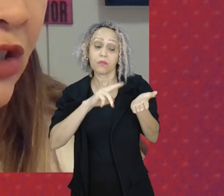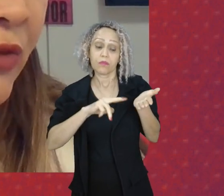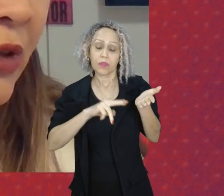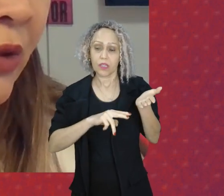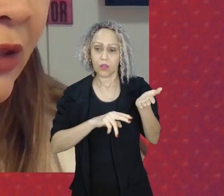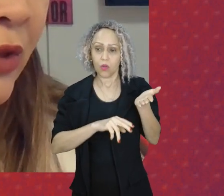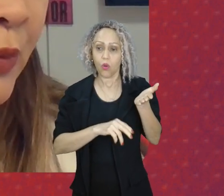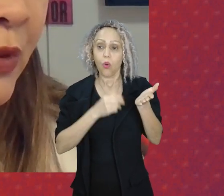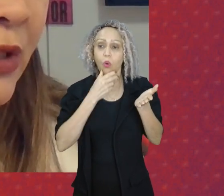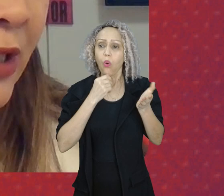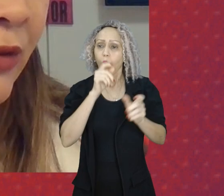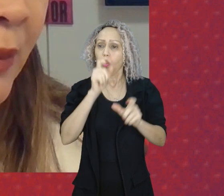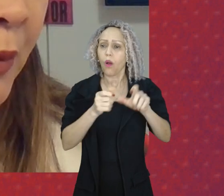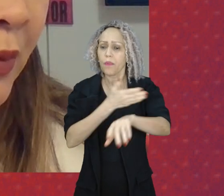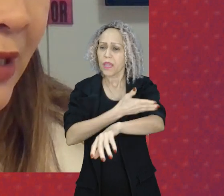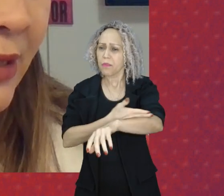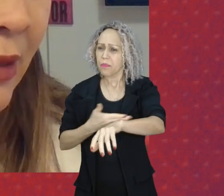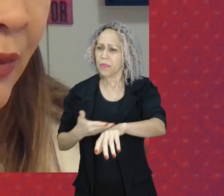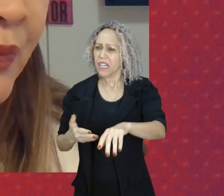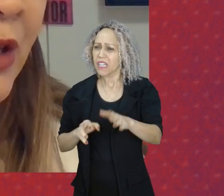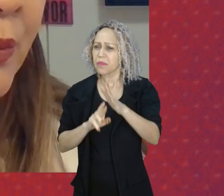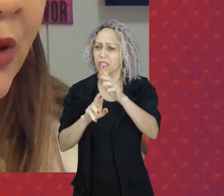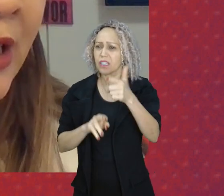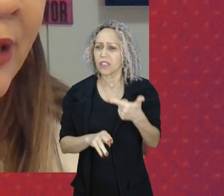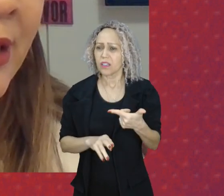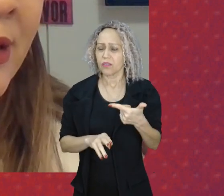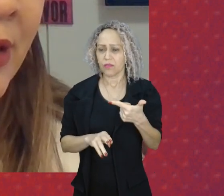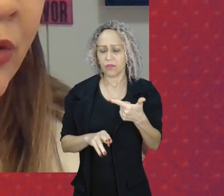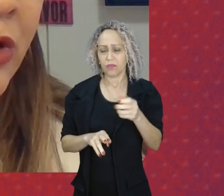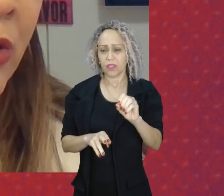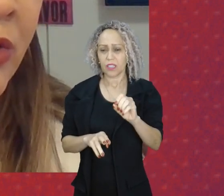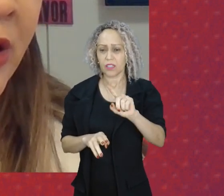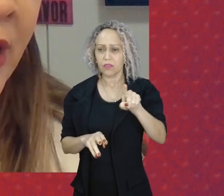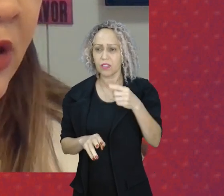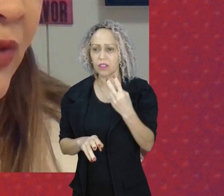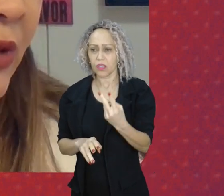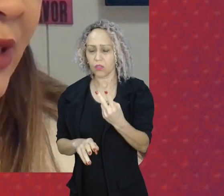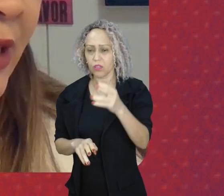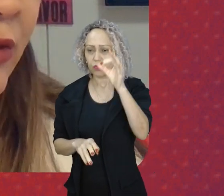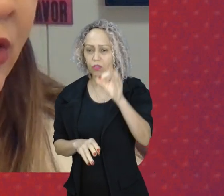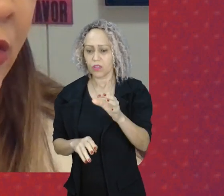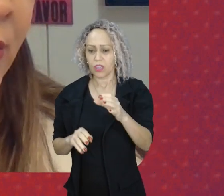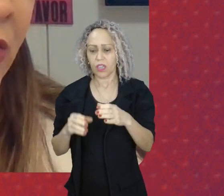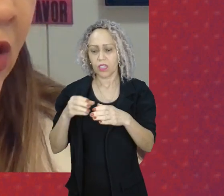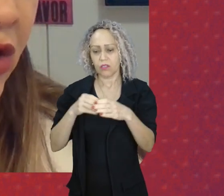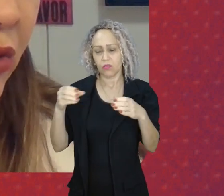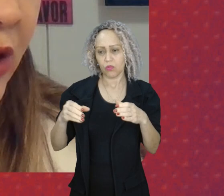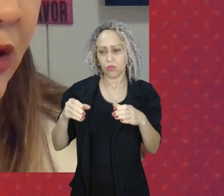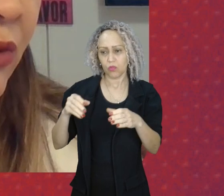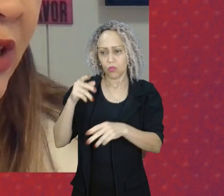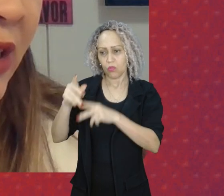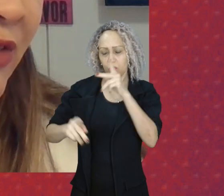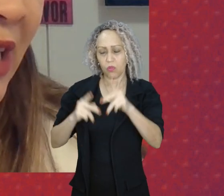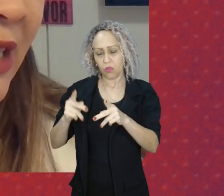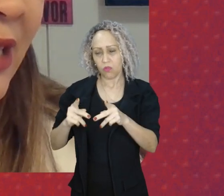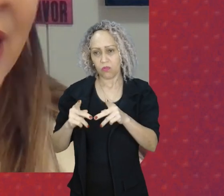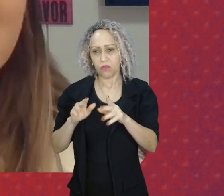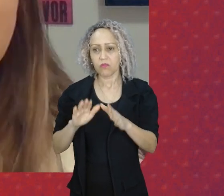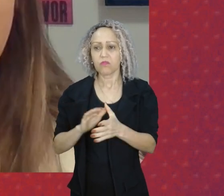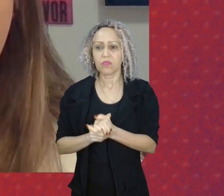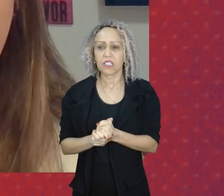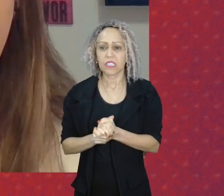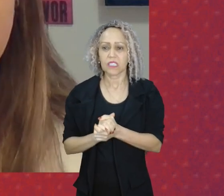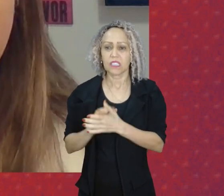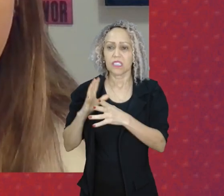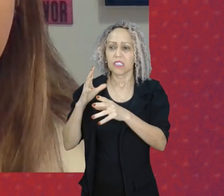representam 20,2% da população, porém 311 deles foram eleitos em 2022, o que equivale